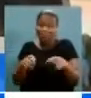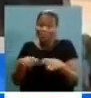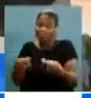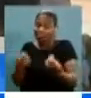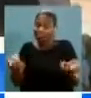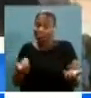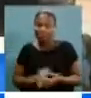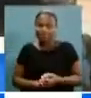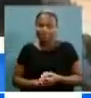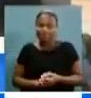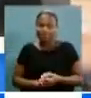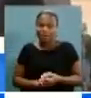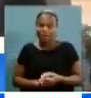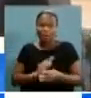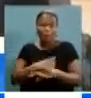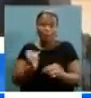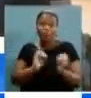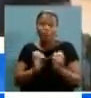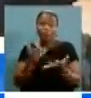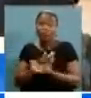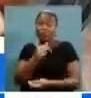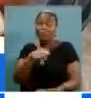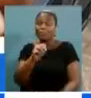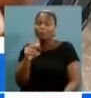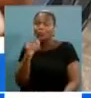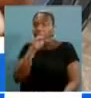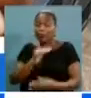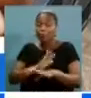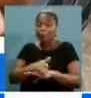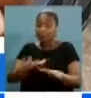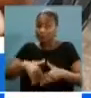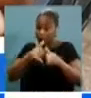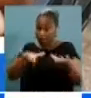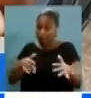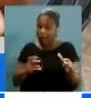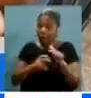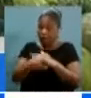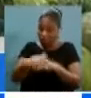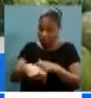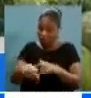Santo Antônio. Se barco de praia está bem, não está bem de mais barato. E se barco está bem